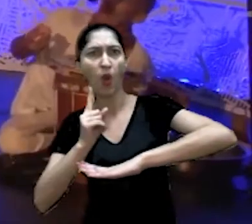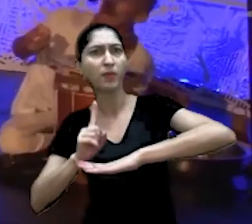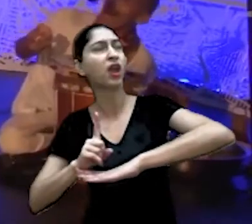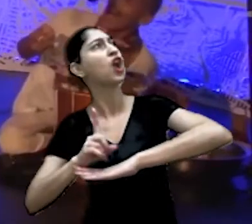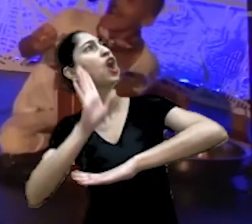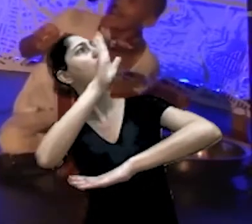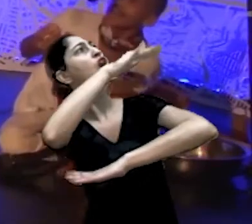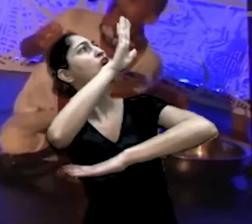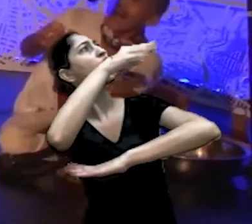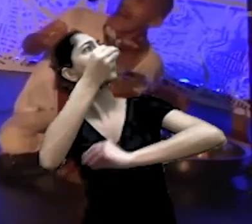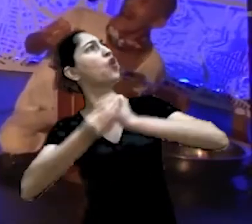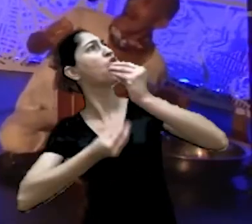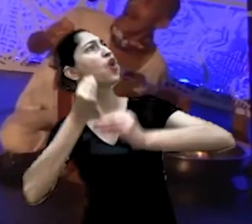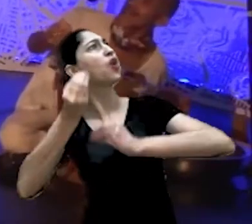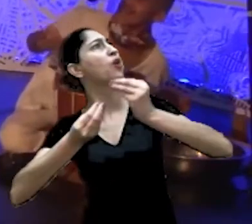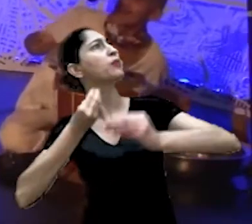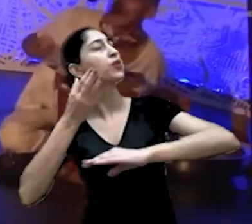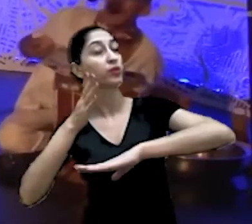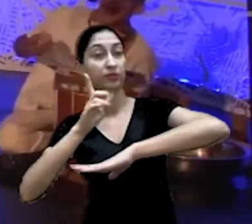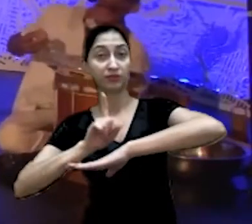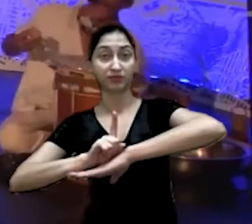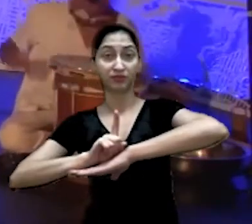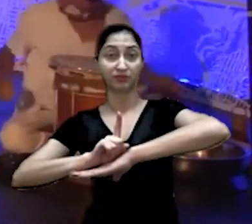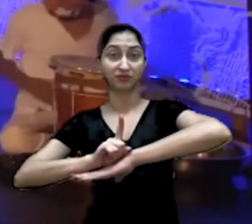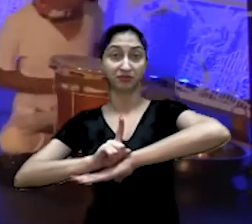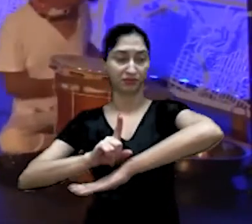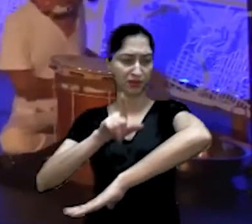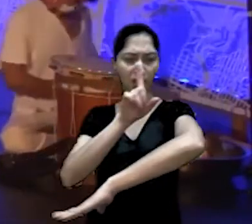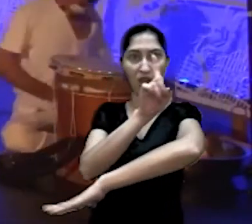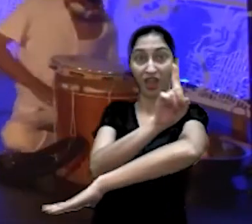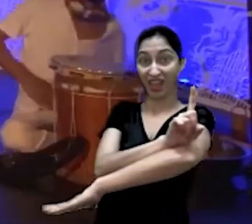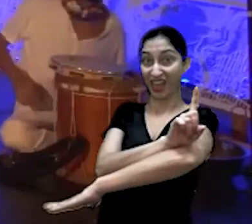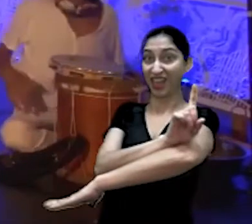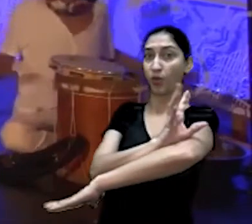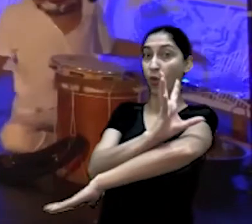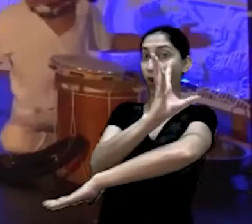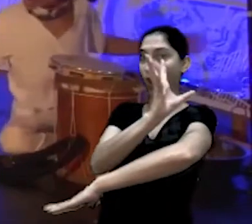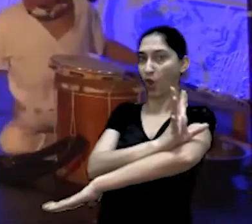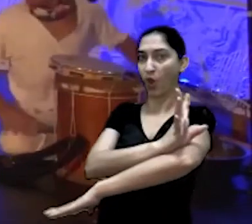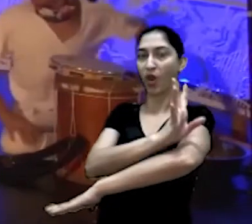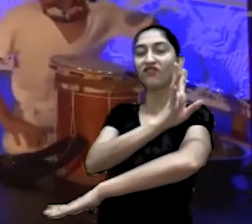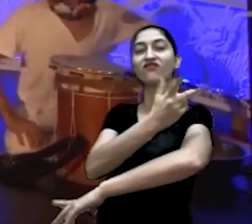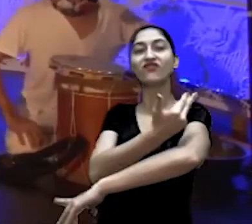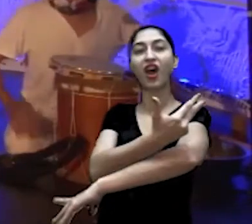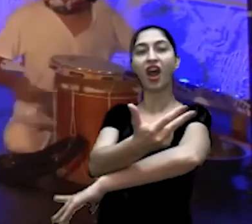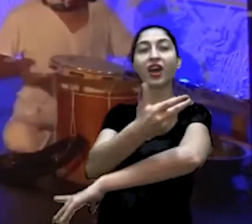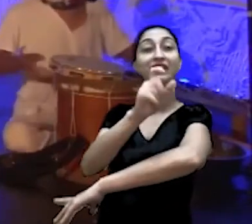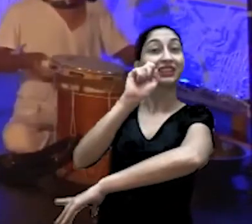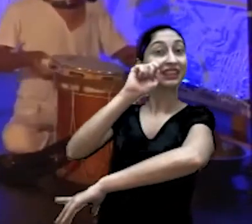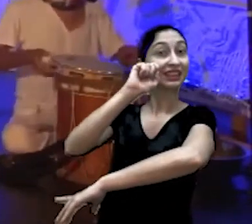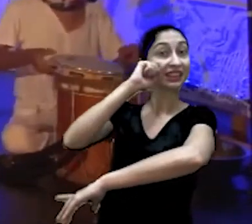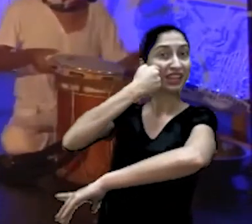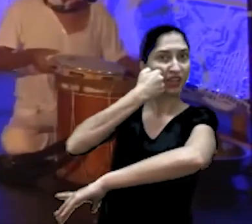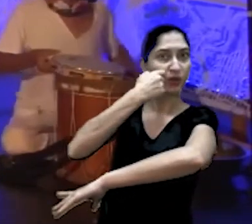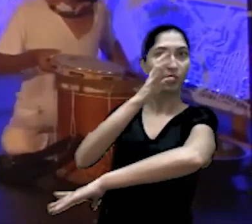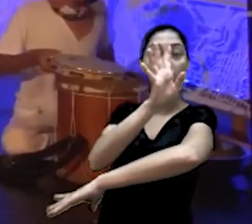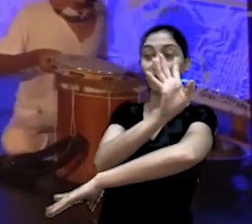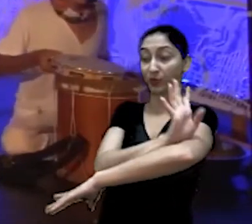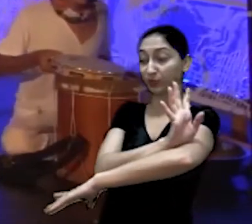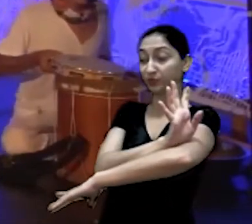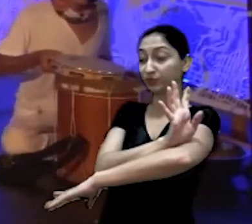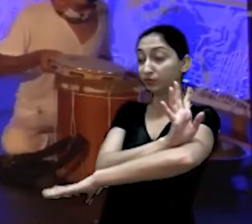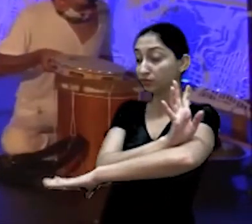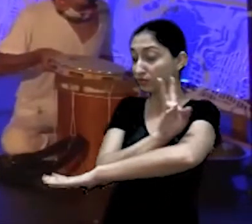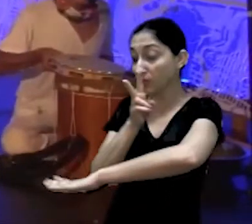aqui? Sem sinal do coronel e nem do feitor, a gente